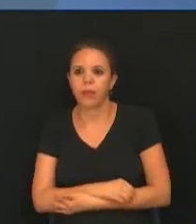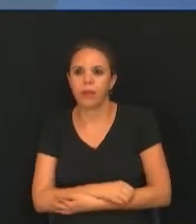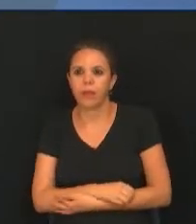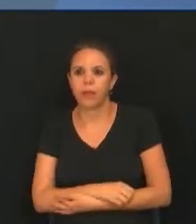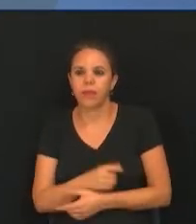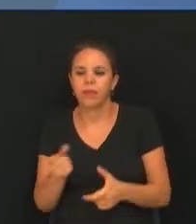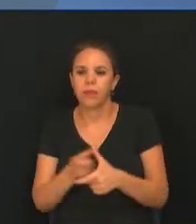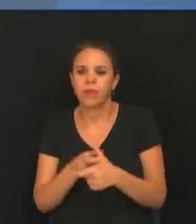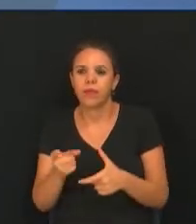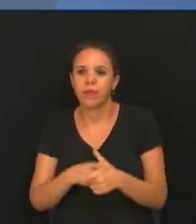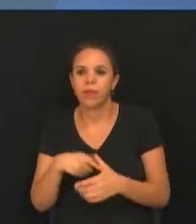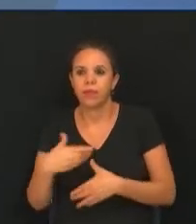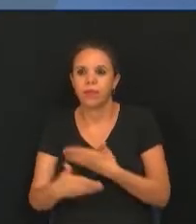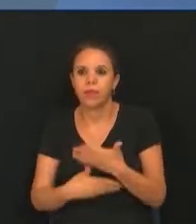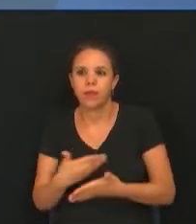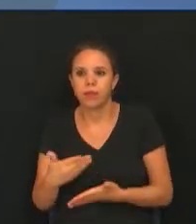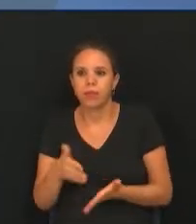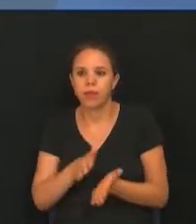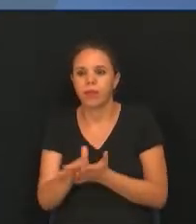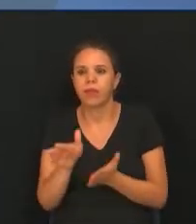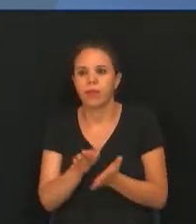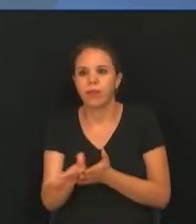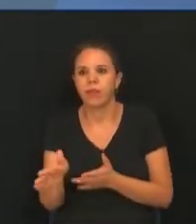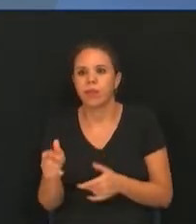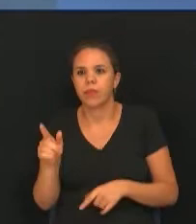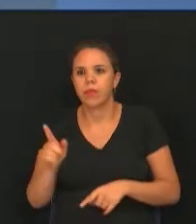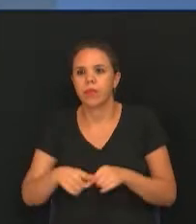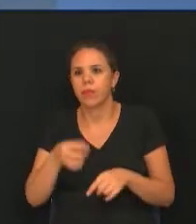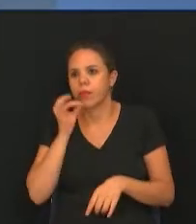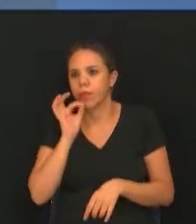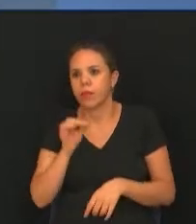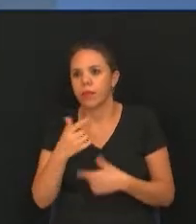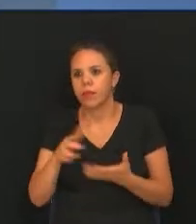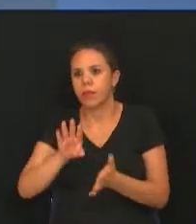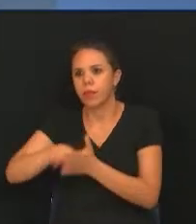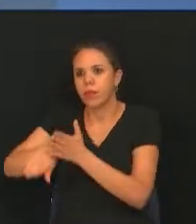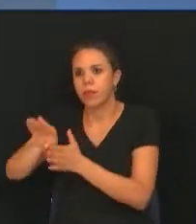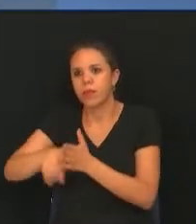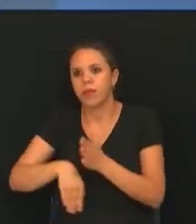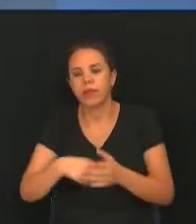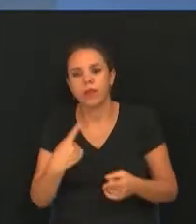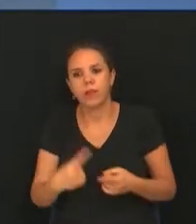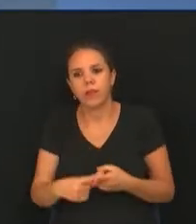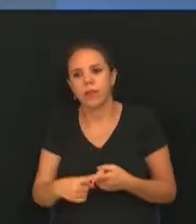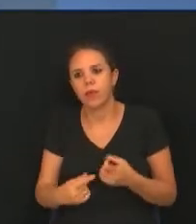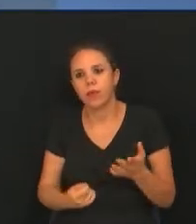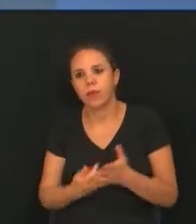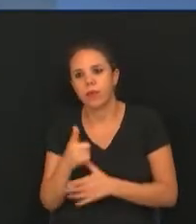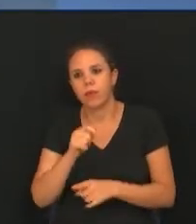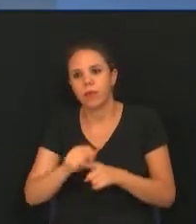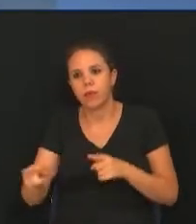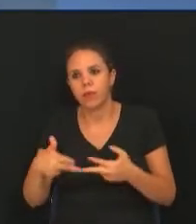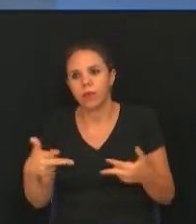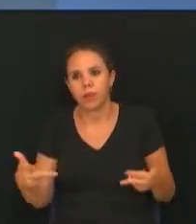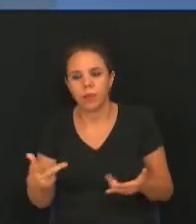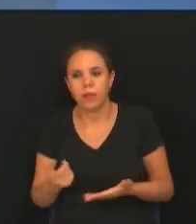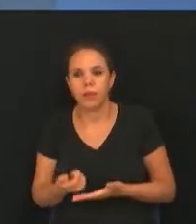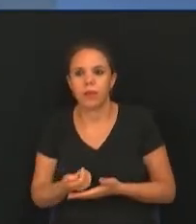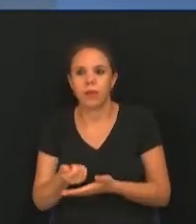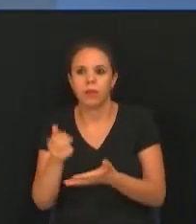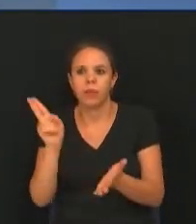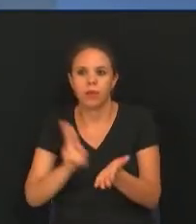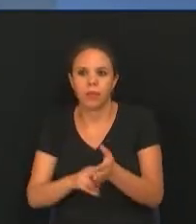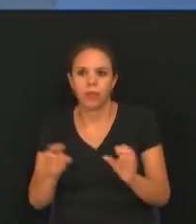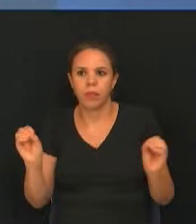despesas correntes, impressora, máquina de café, tudo a gente tirou, porque isso paga aluguel, auxílio correio, 0.